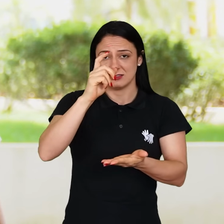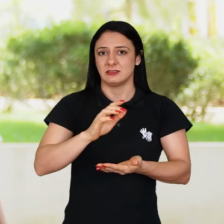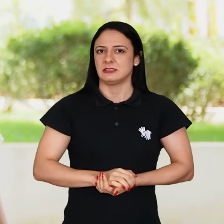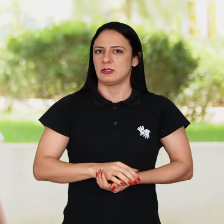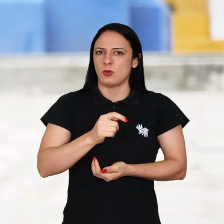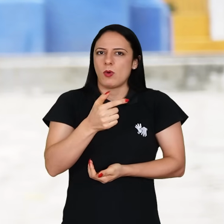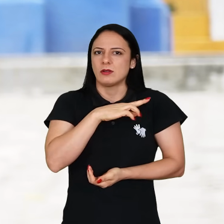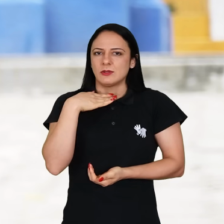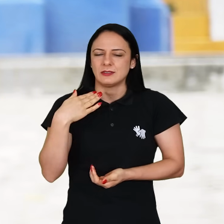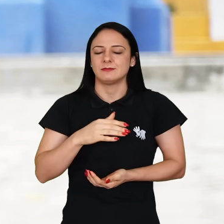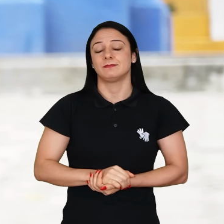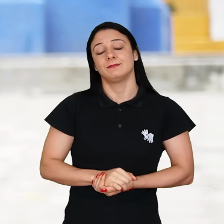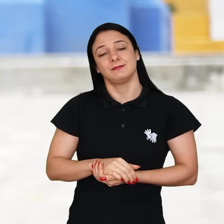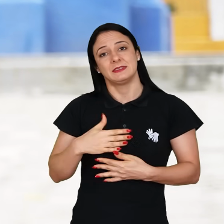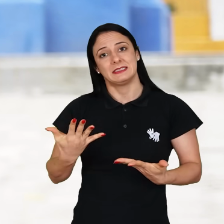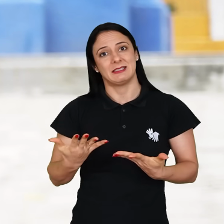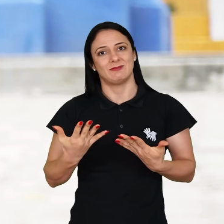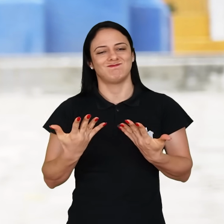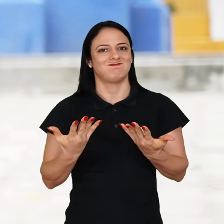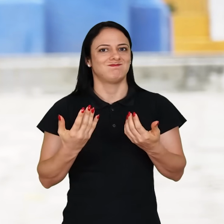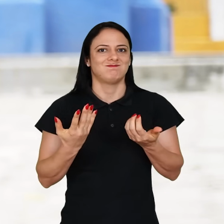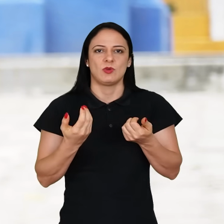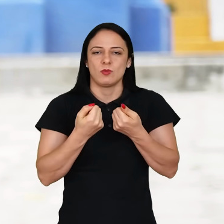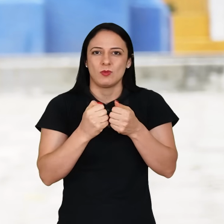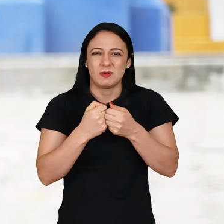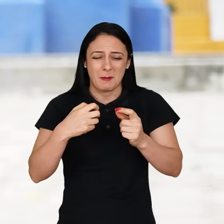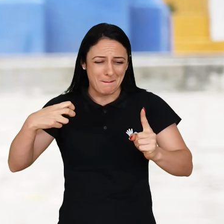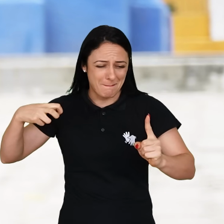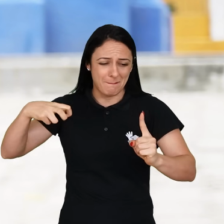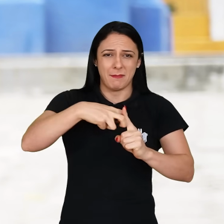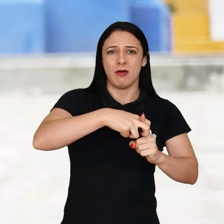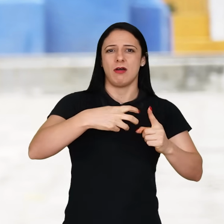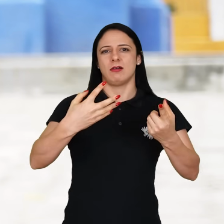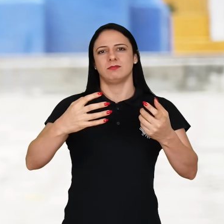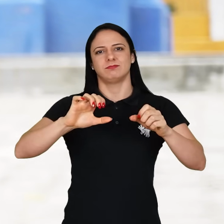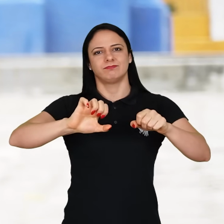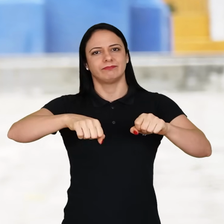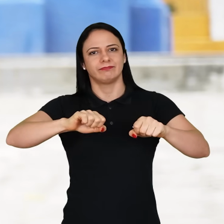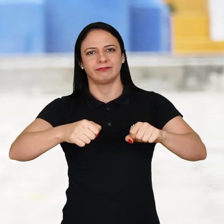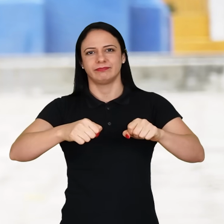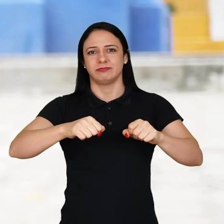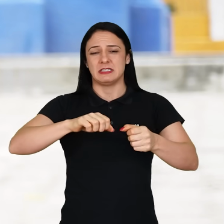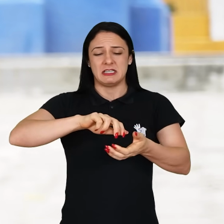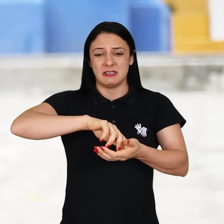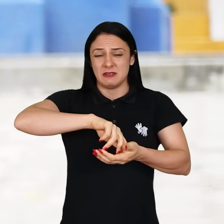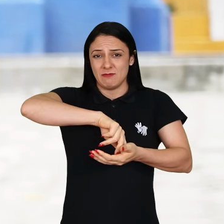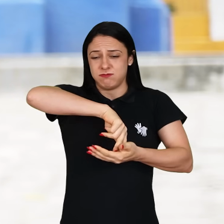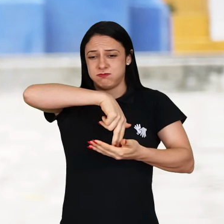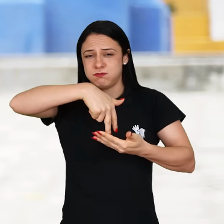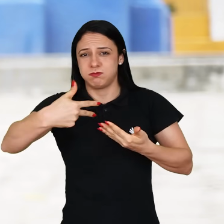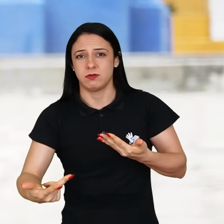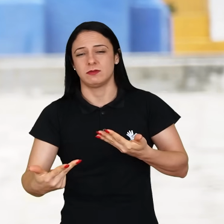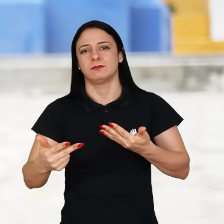foi falado. Que o ônibus passou na moto, bateu na moto, jogou a moto